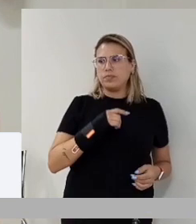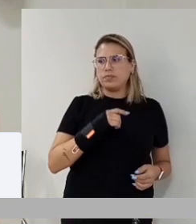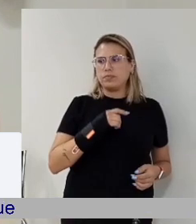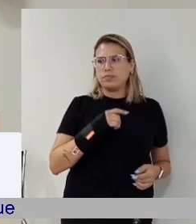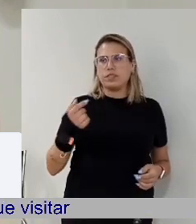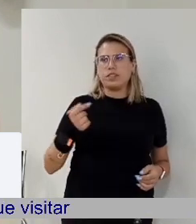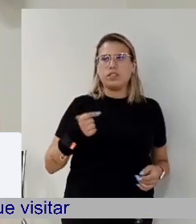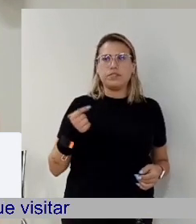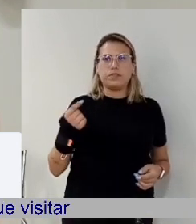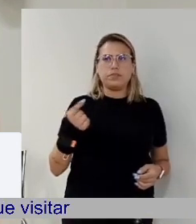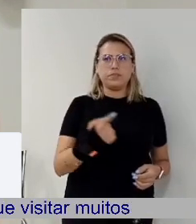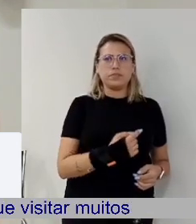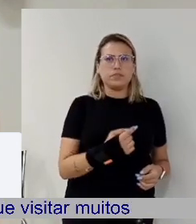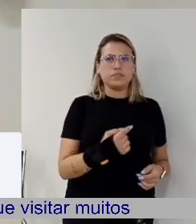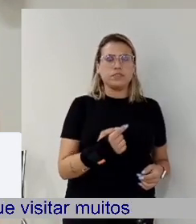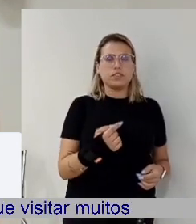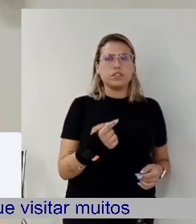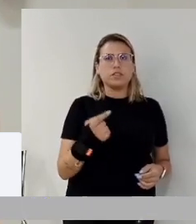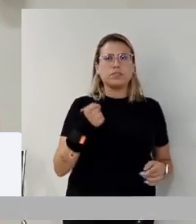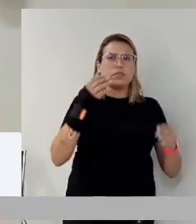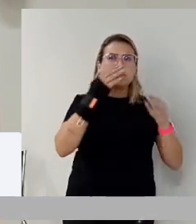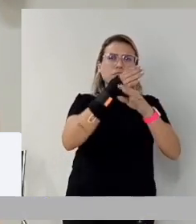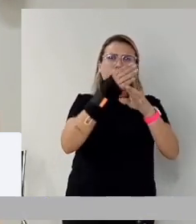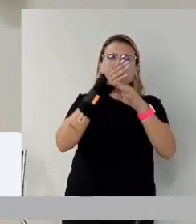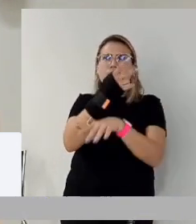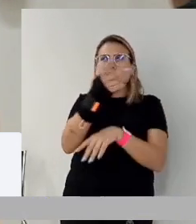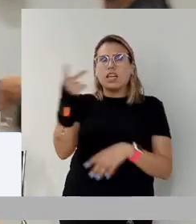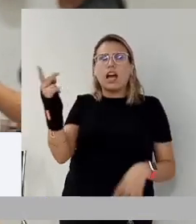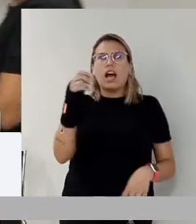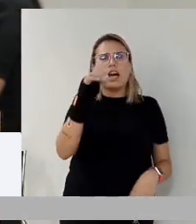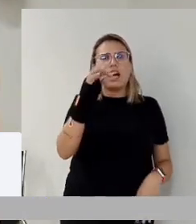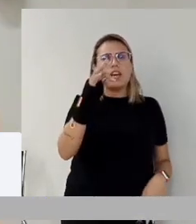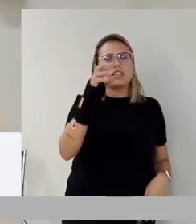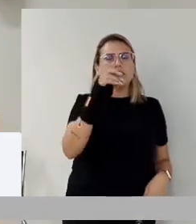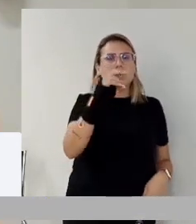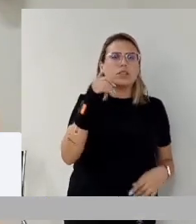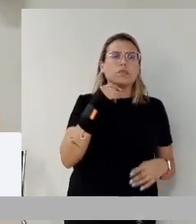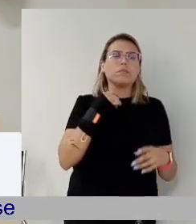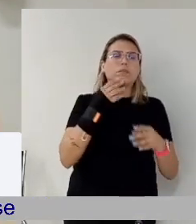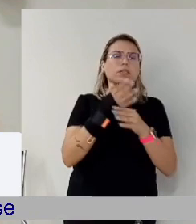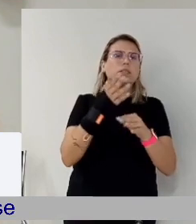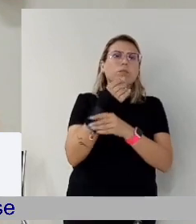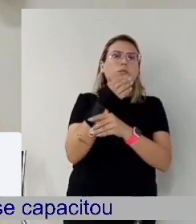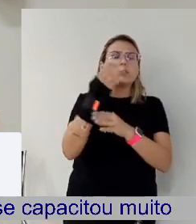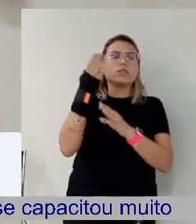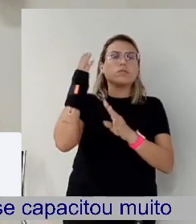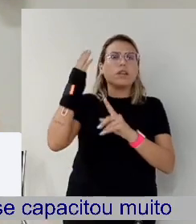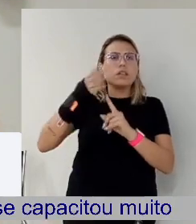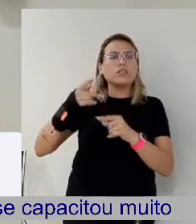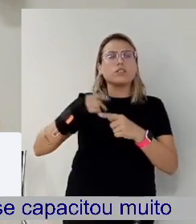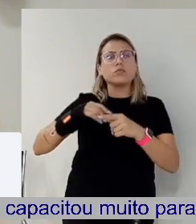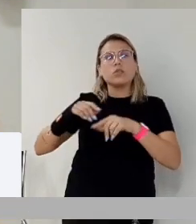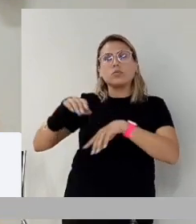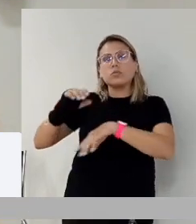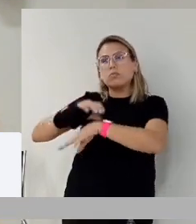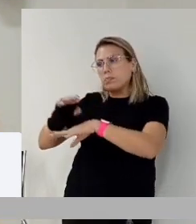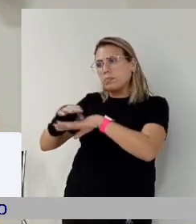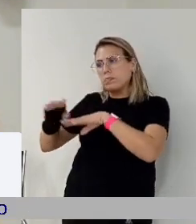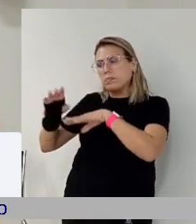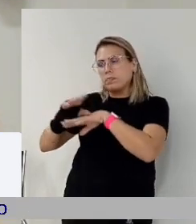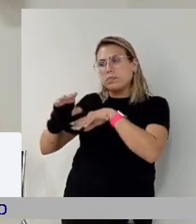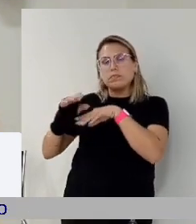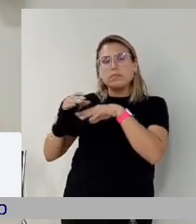visitar muitos aterros tive Participei de muita palestra a gente se capacitou muito para ter esse pouquinho de